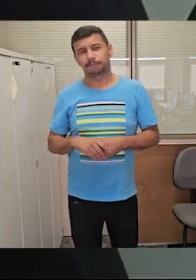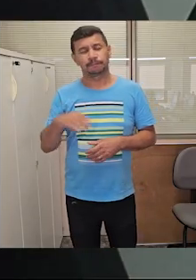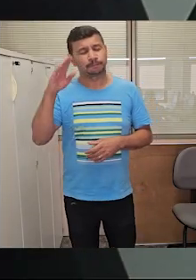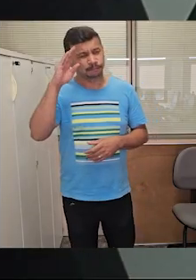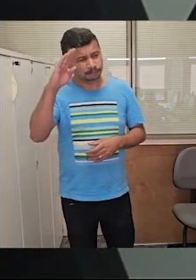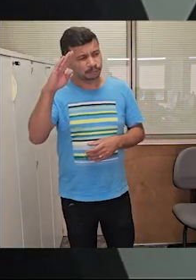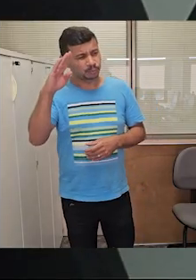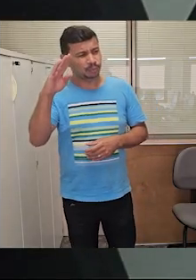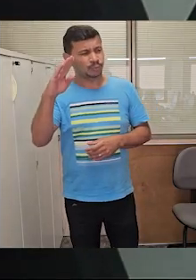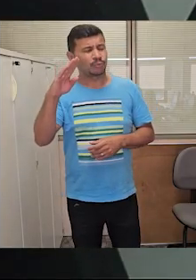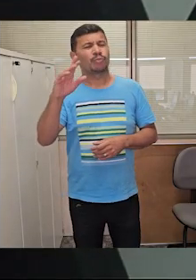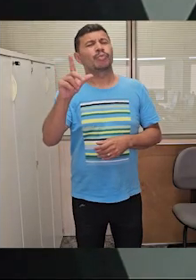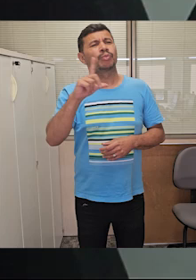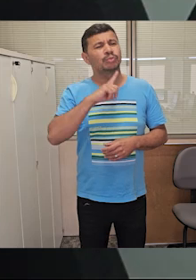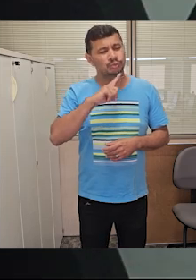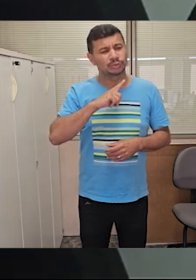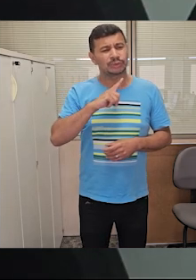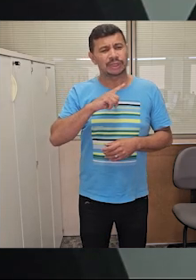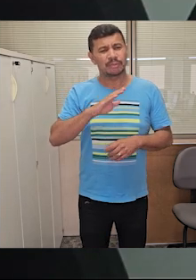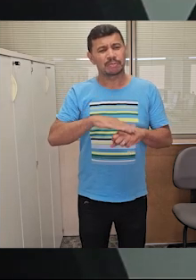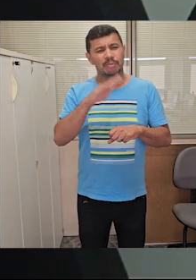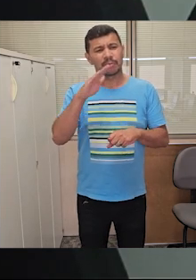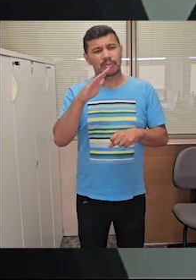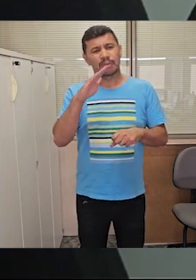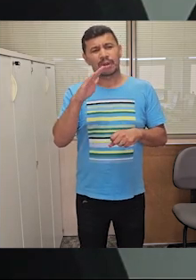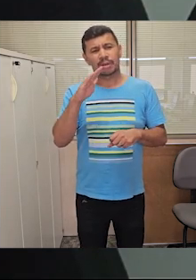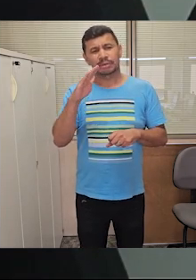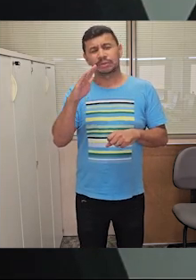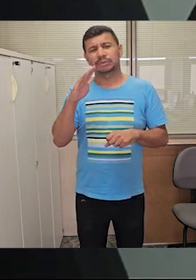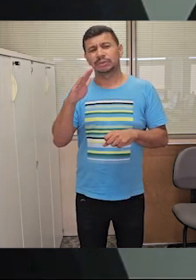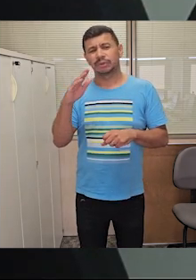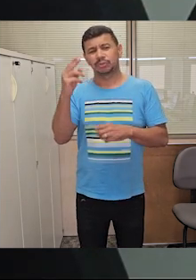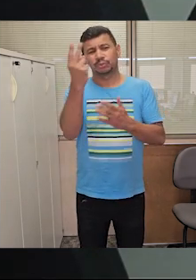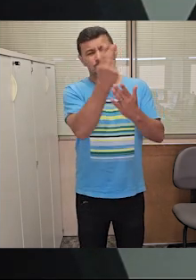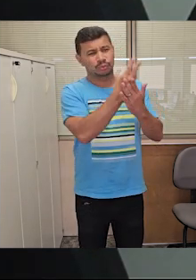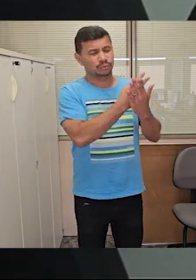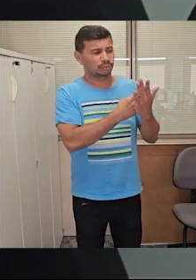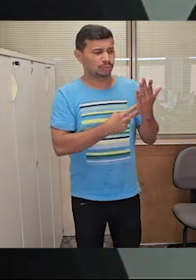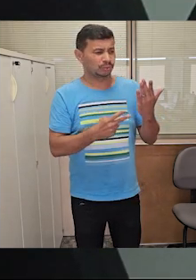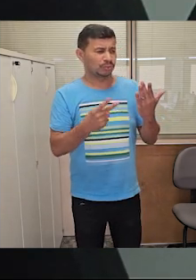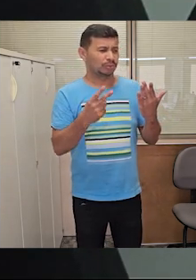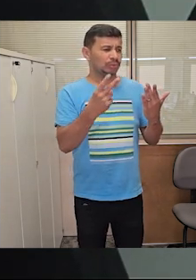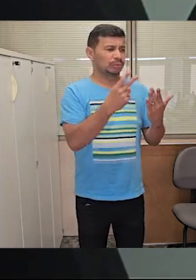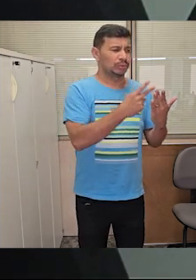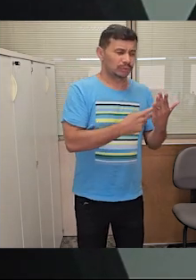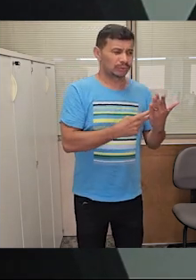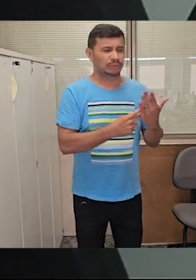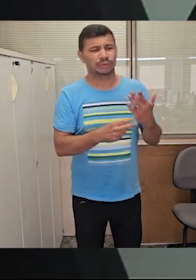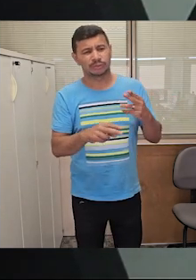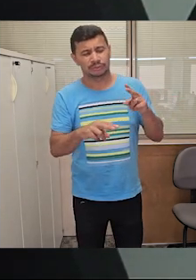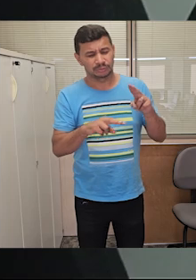ditadura militar é mais do que aquilo que você desenhou aí. Teve também companheiros que foram